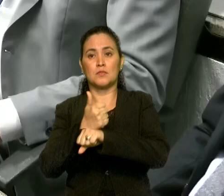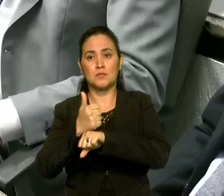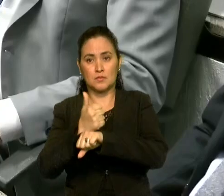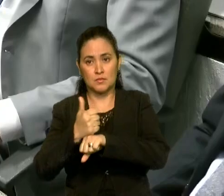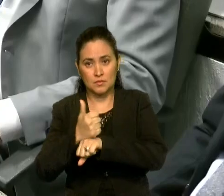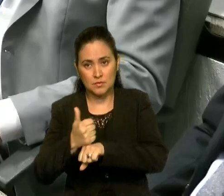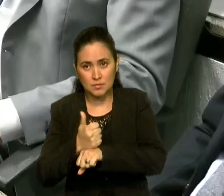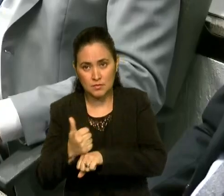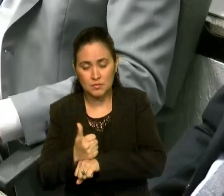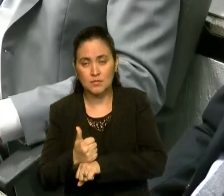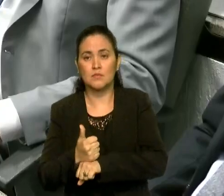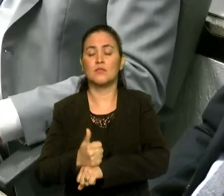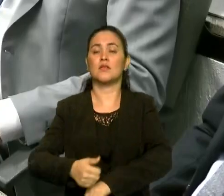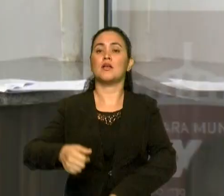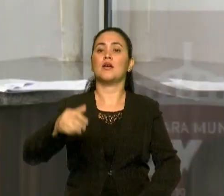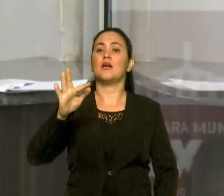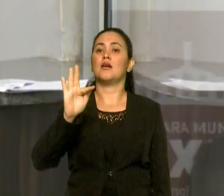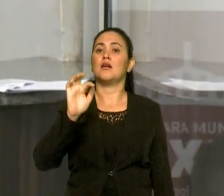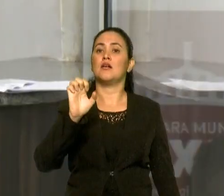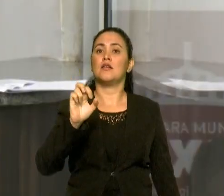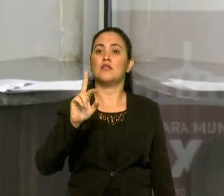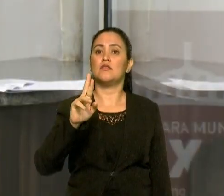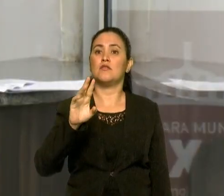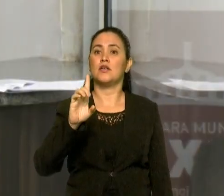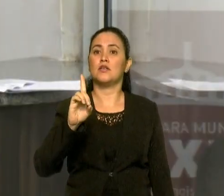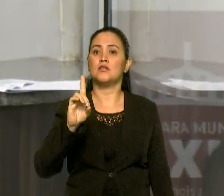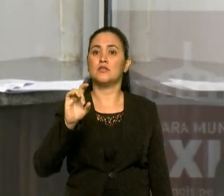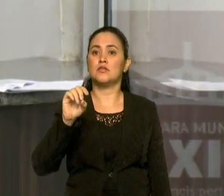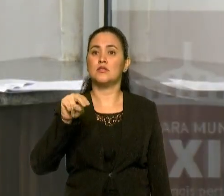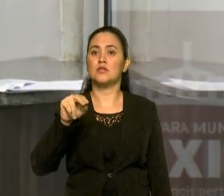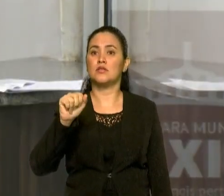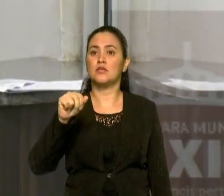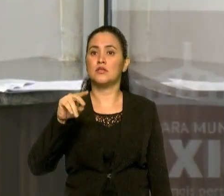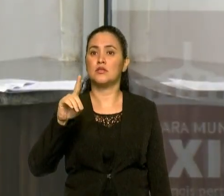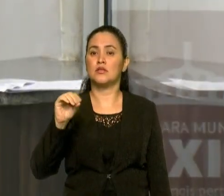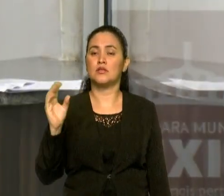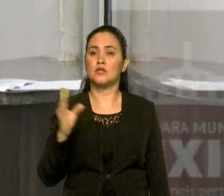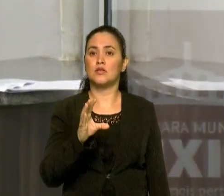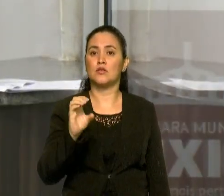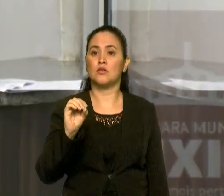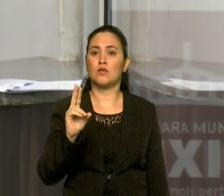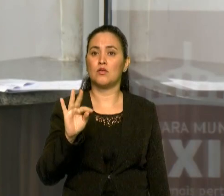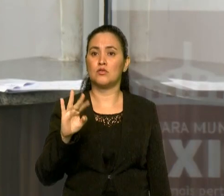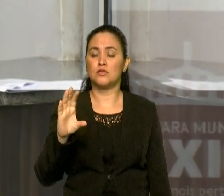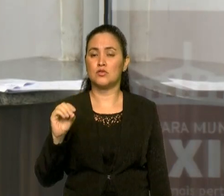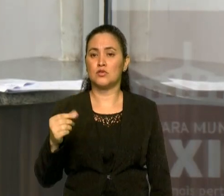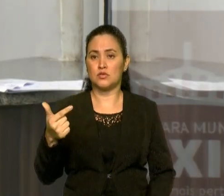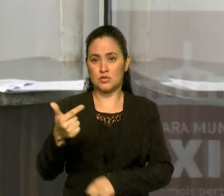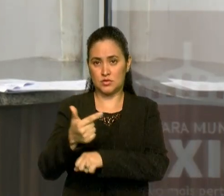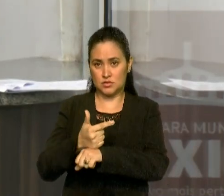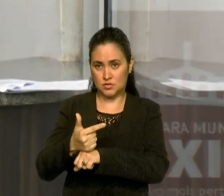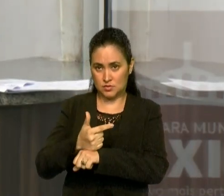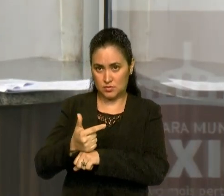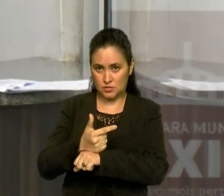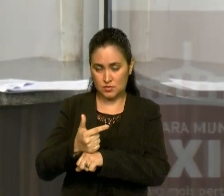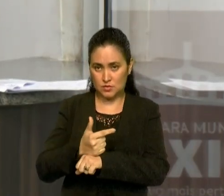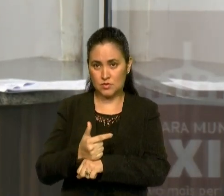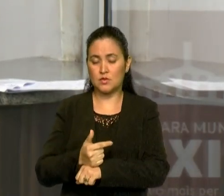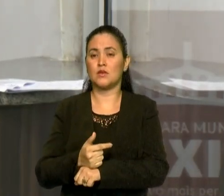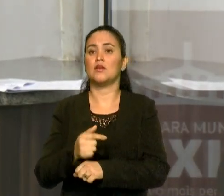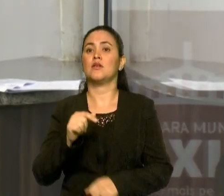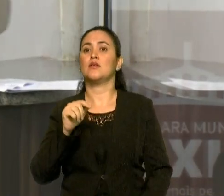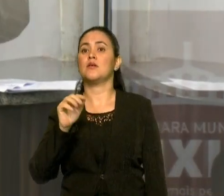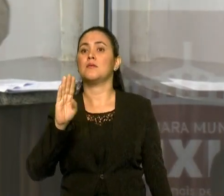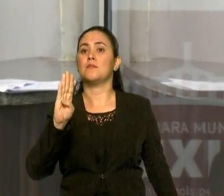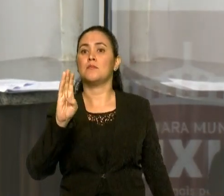em segundo lugar, e Berira Araújo, esposo da minha cunhada Ivanise